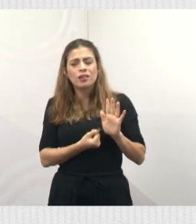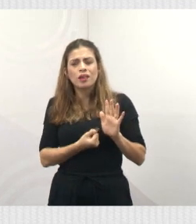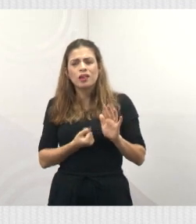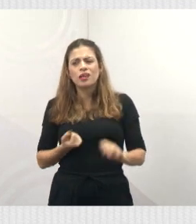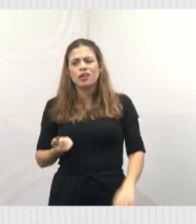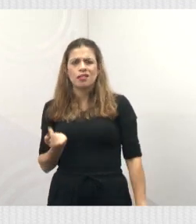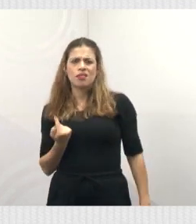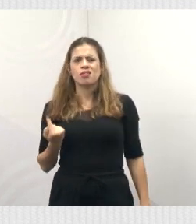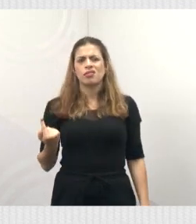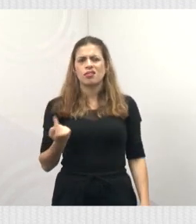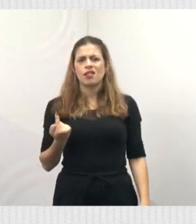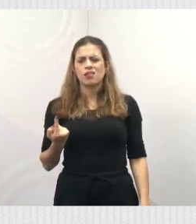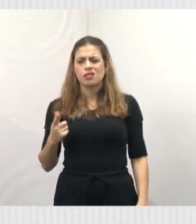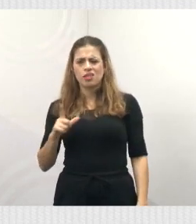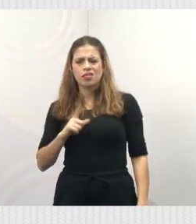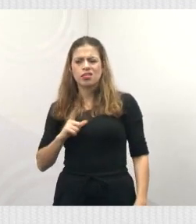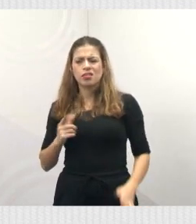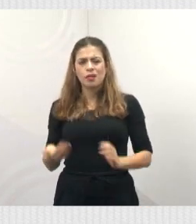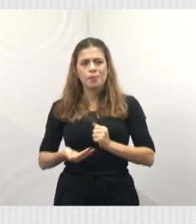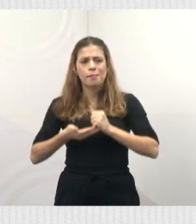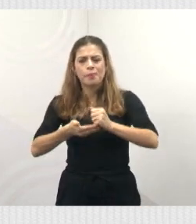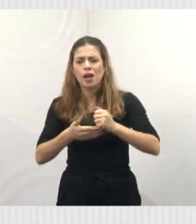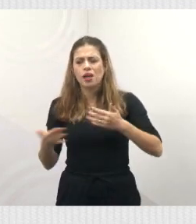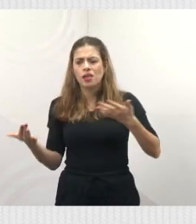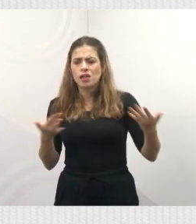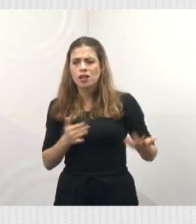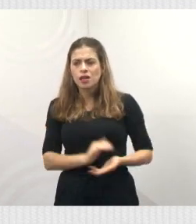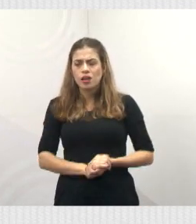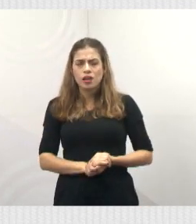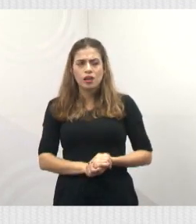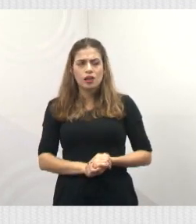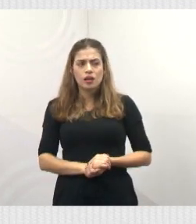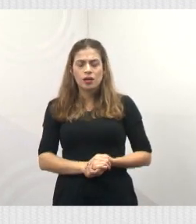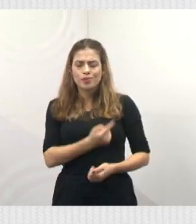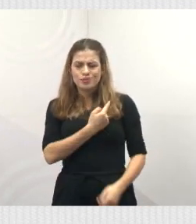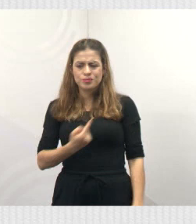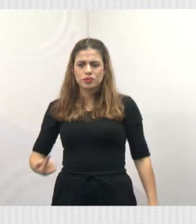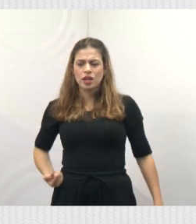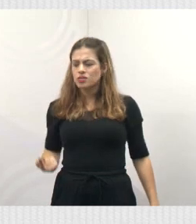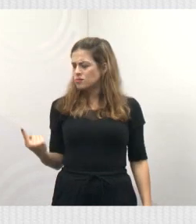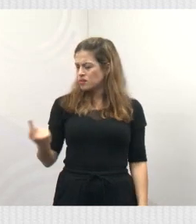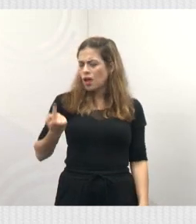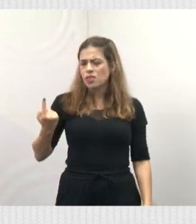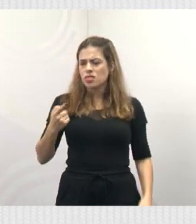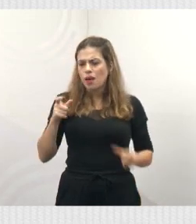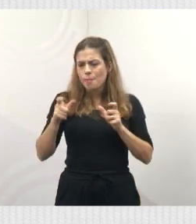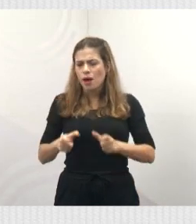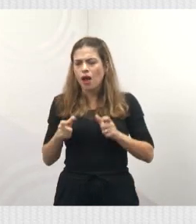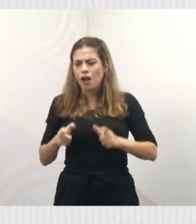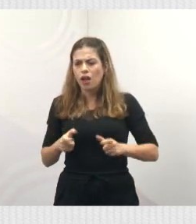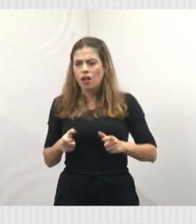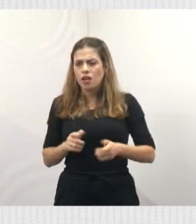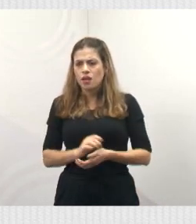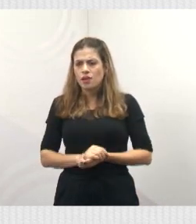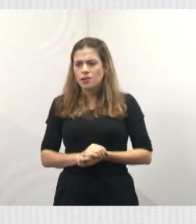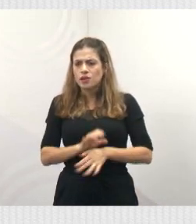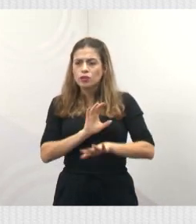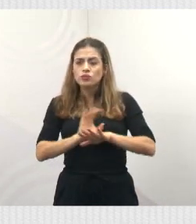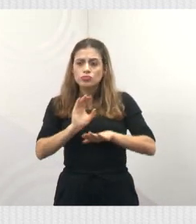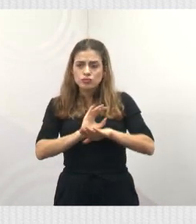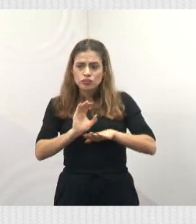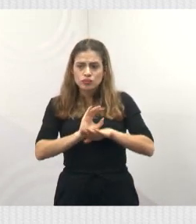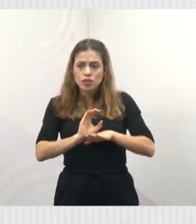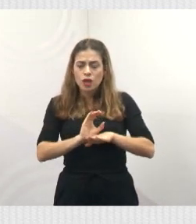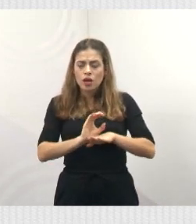fosse possível, dentro de uma gestão pública, algum órgão ser autônomo. Os órgãos autônomos estão previstos na Constituição.